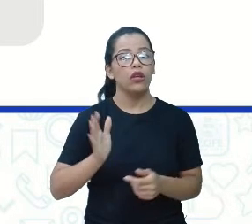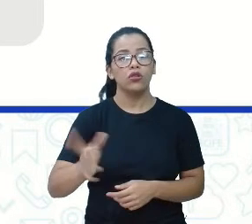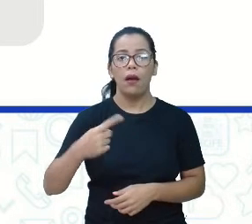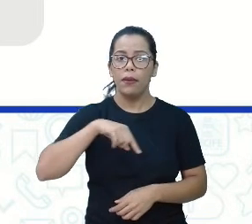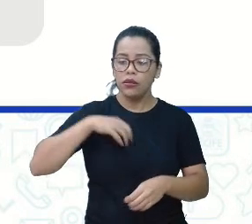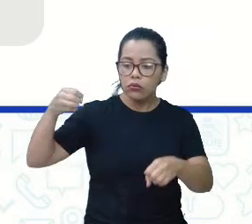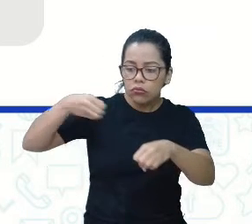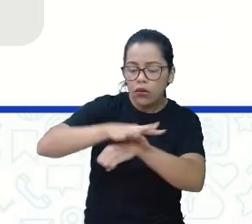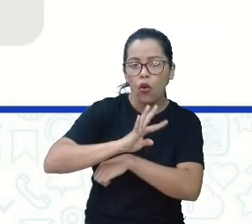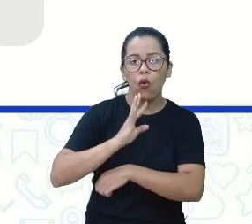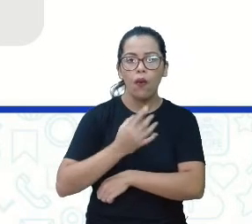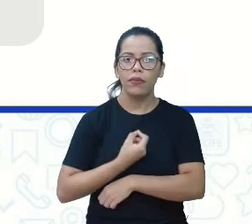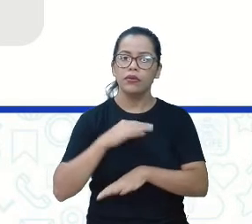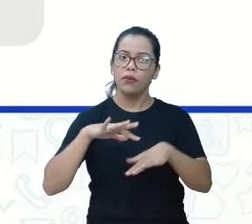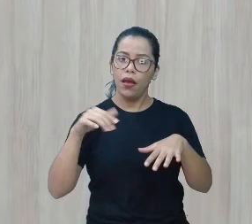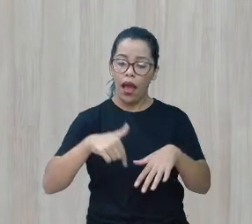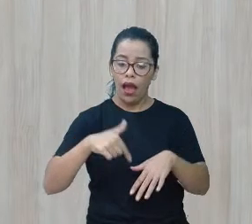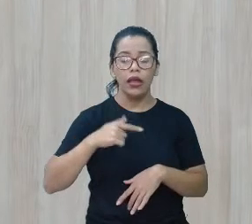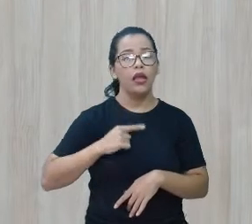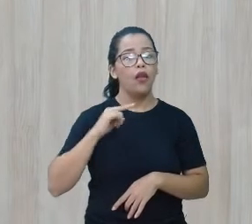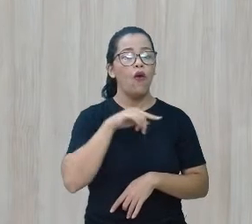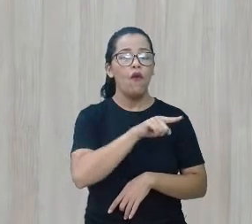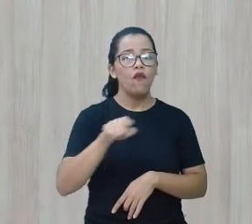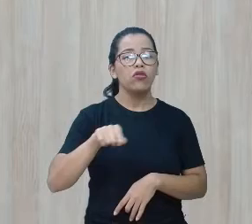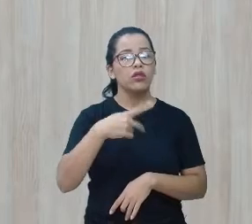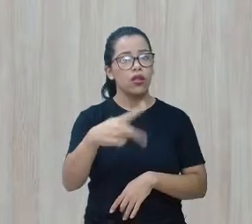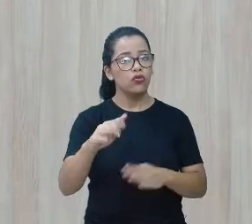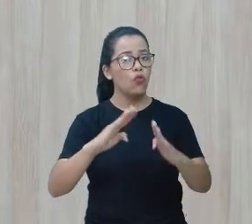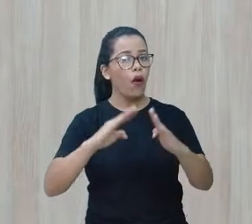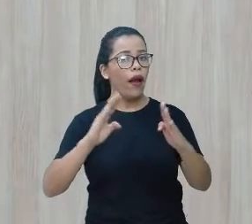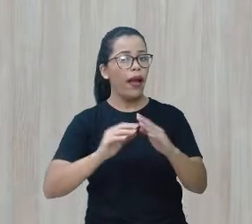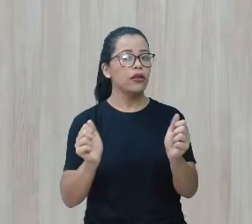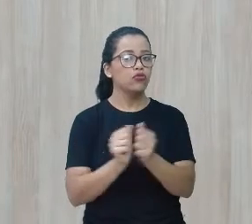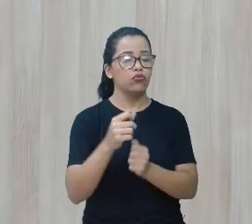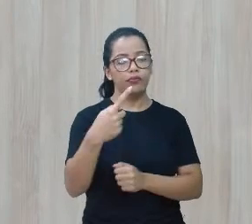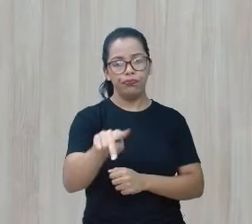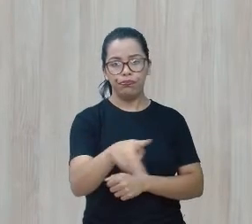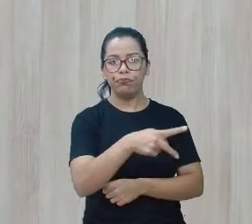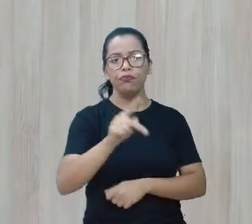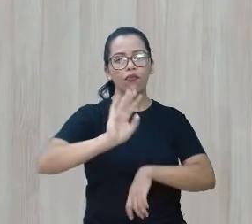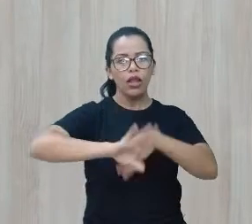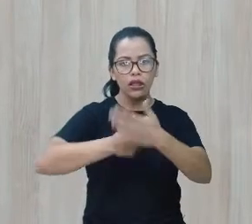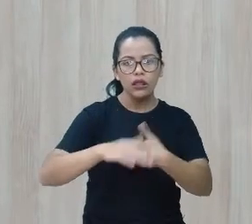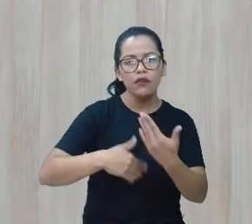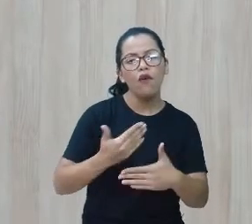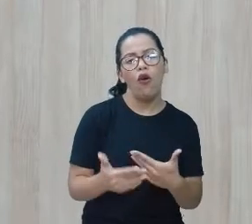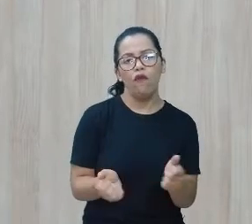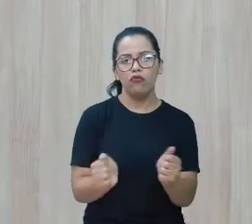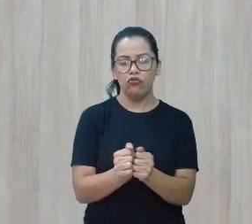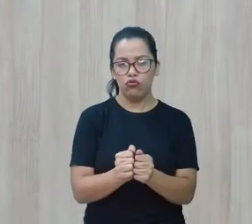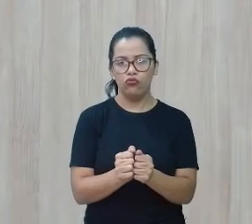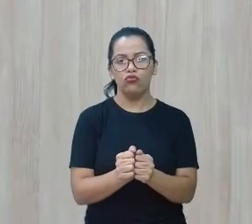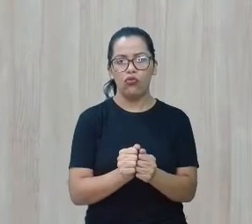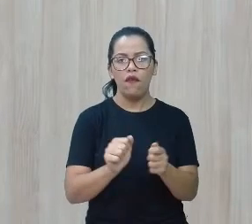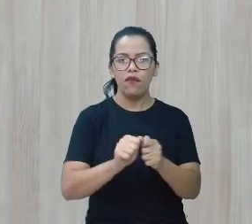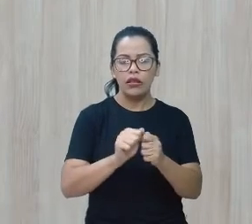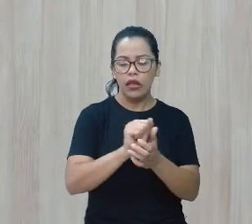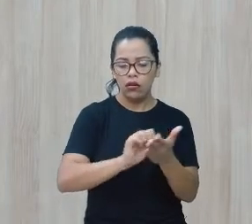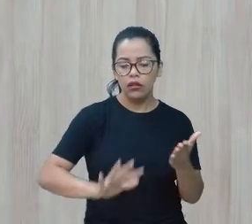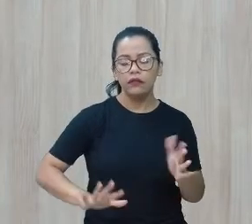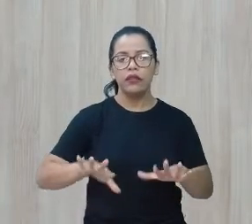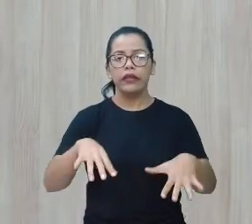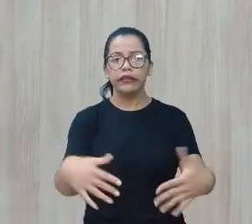você desenvolve aí na sala, junto com o seu professor, em casa, treinando nos exercícios, tá bom, gente? Olha só, como eu